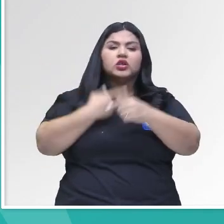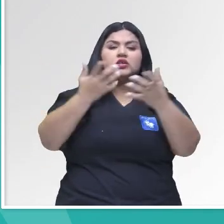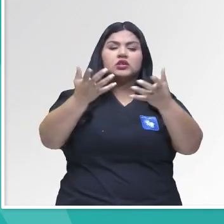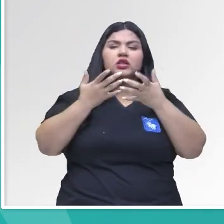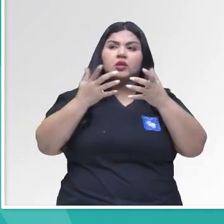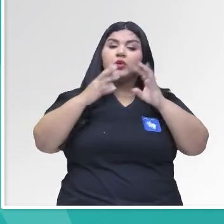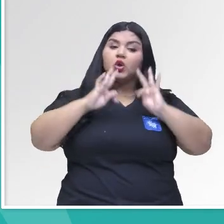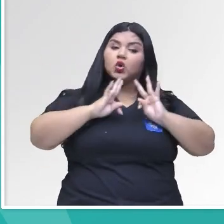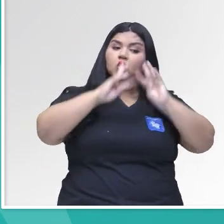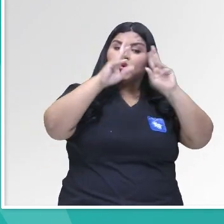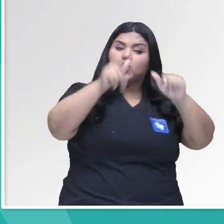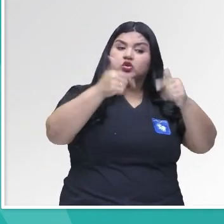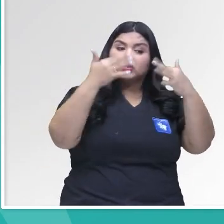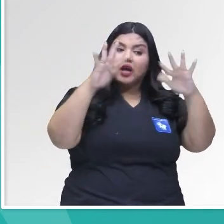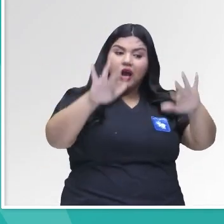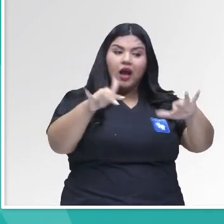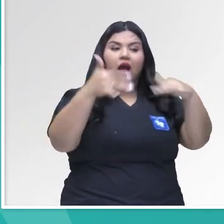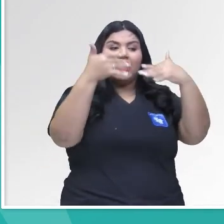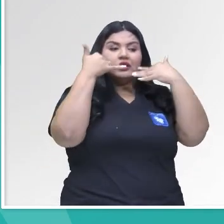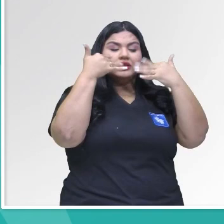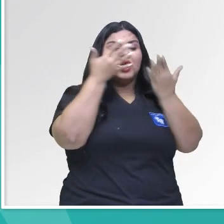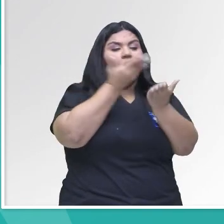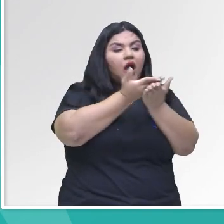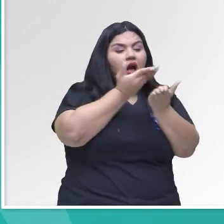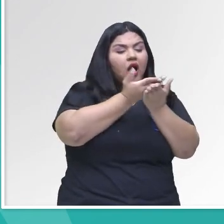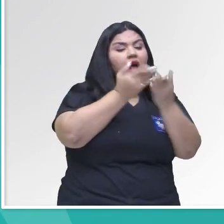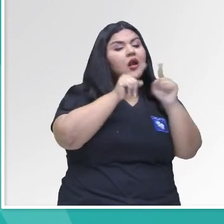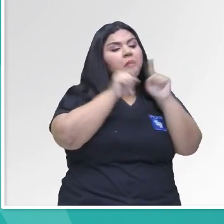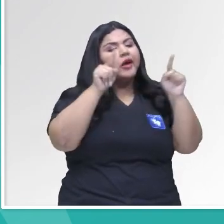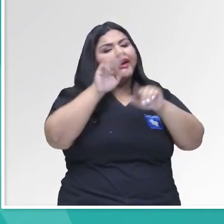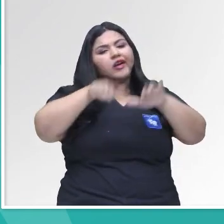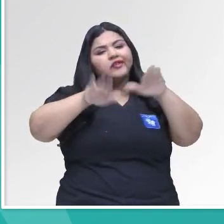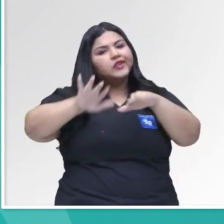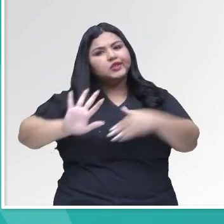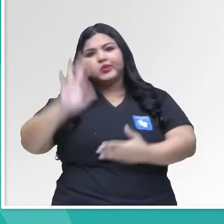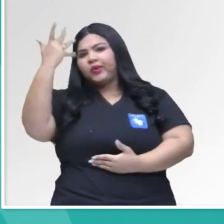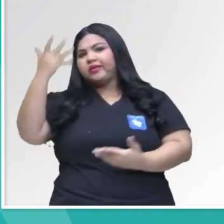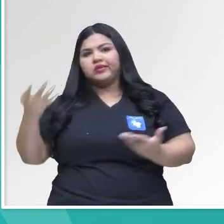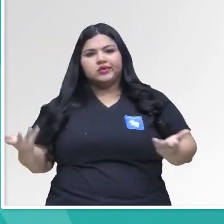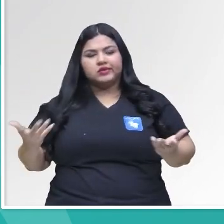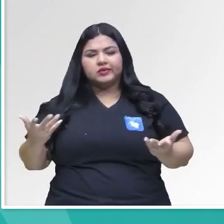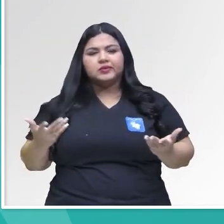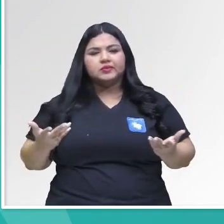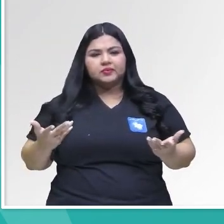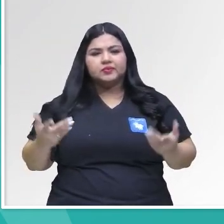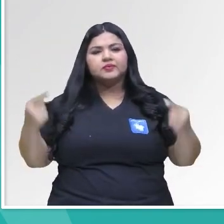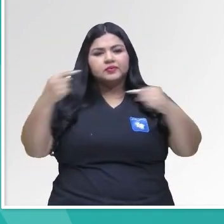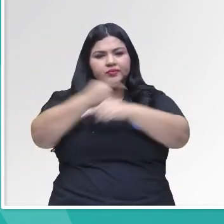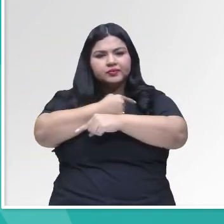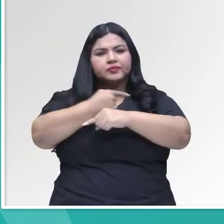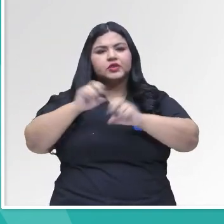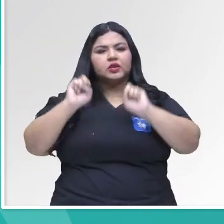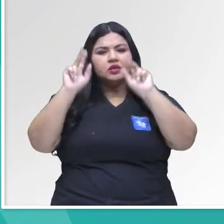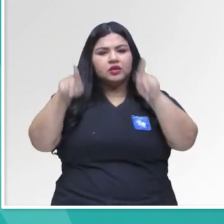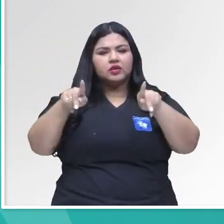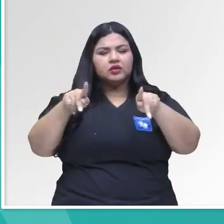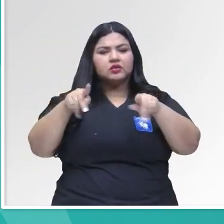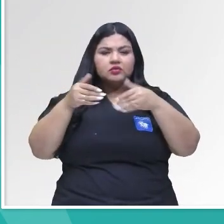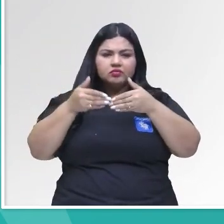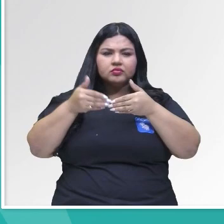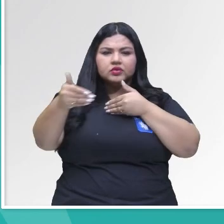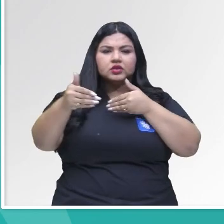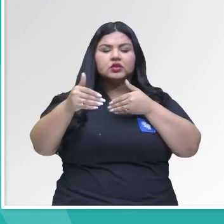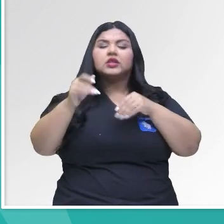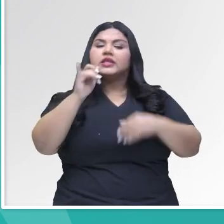todos prestem bastante atenção nas aulas, mas nem sempre isso é possível. Ideia contrária. Tá bom? Mas vamos ver também isso